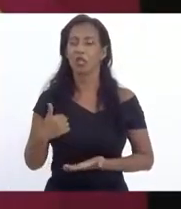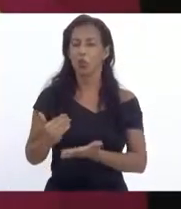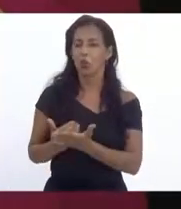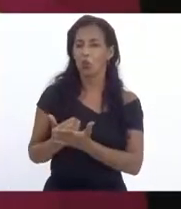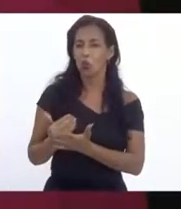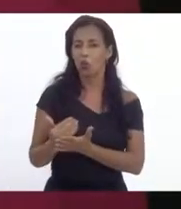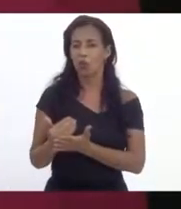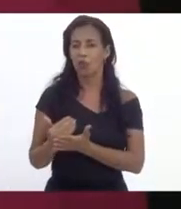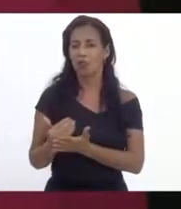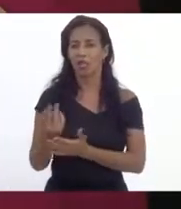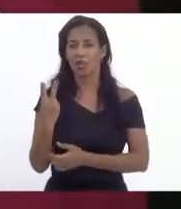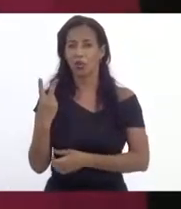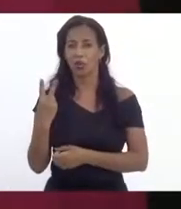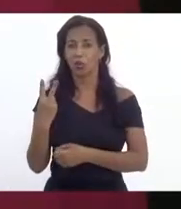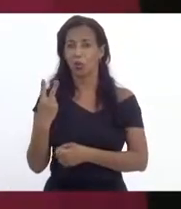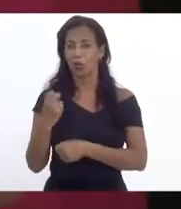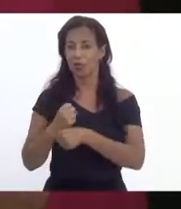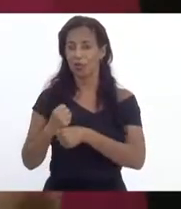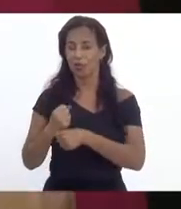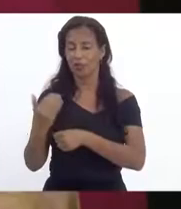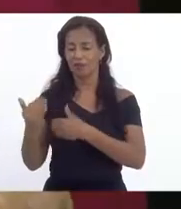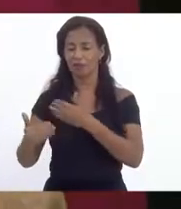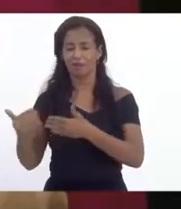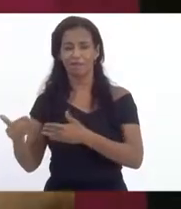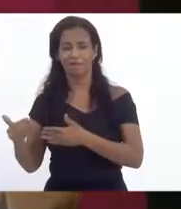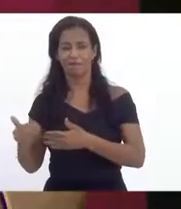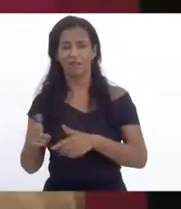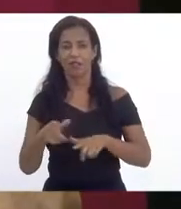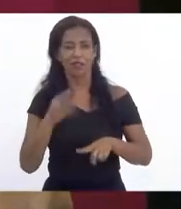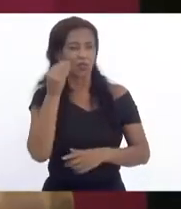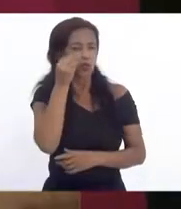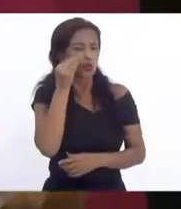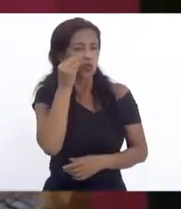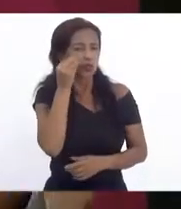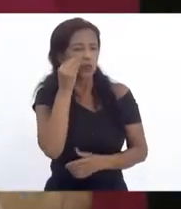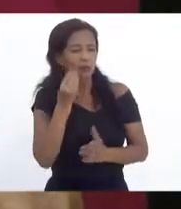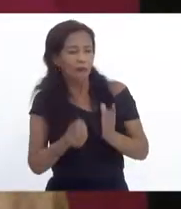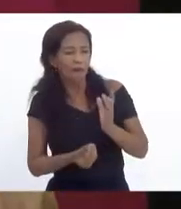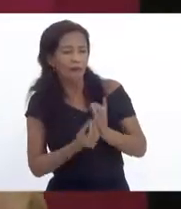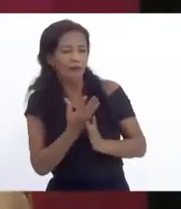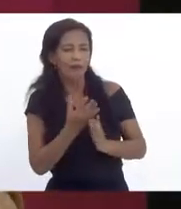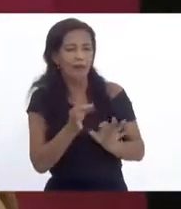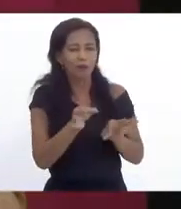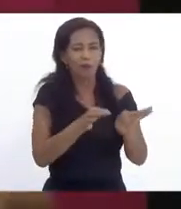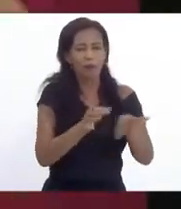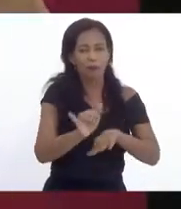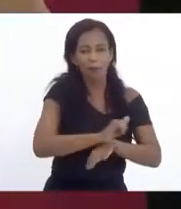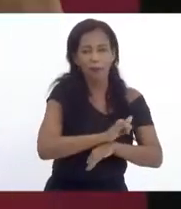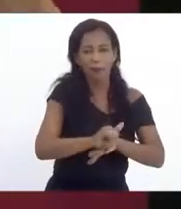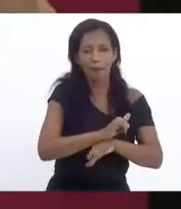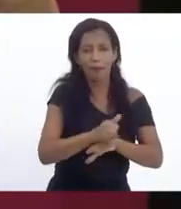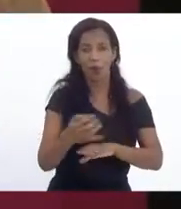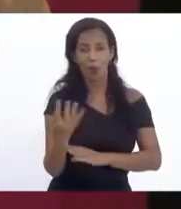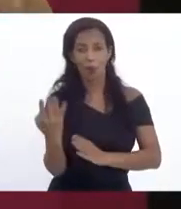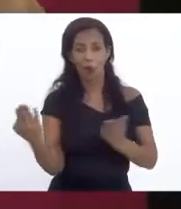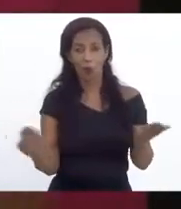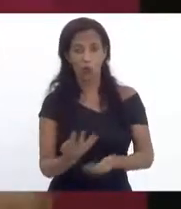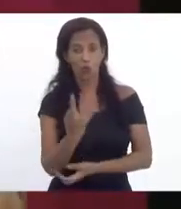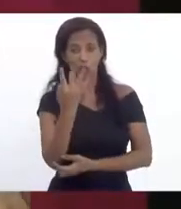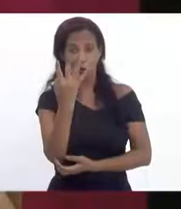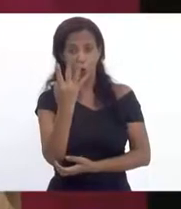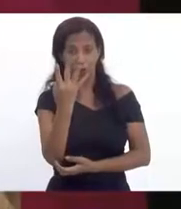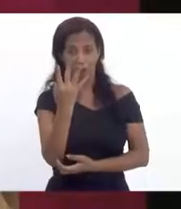há 2 anos e meio com uma matriz, fazendo um experimental, criando todo um desenvolvimento. Hoje eu tenho 400